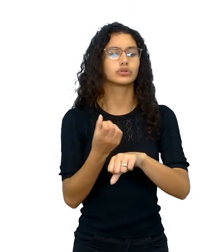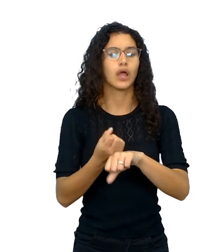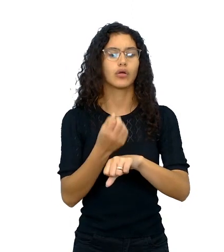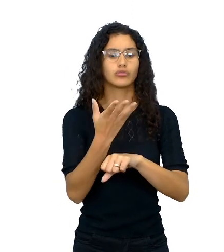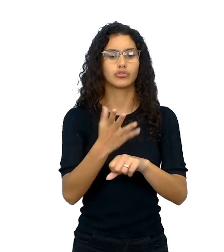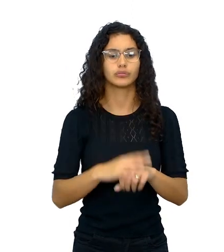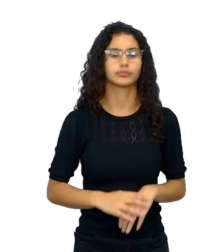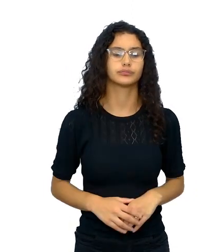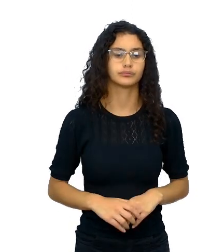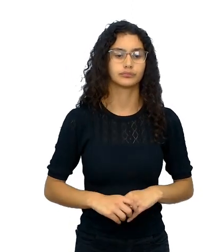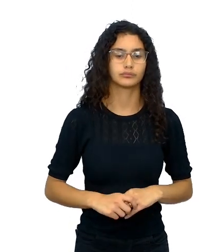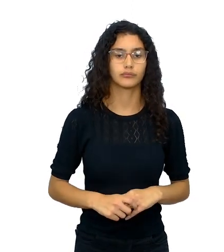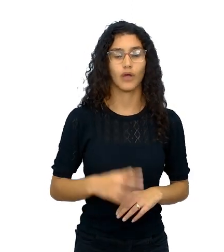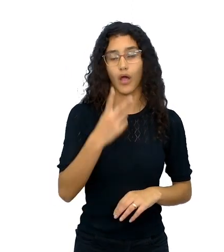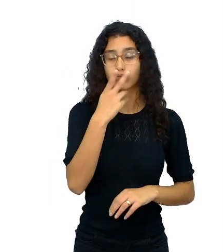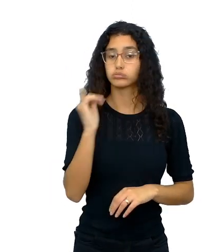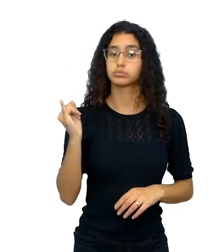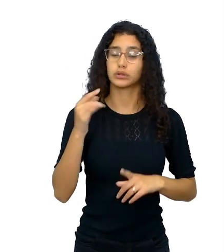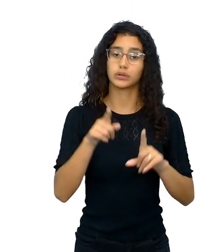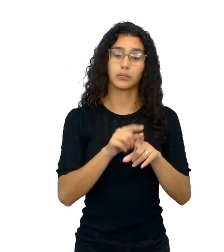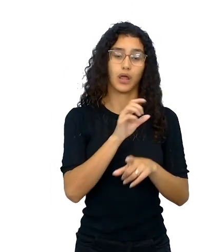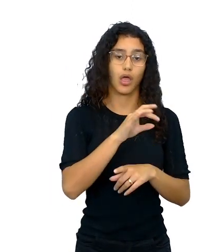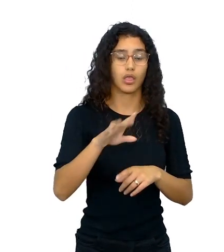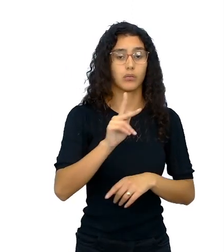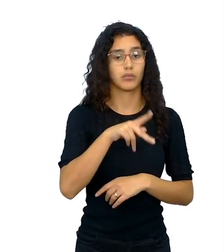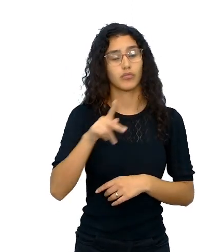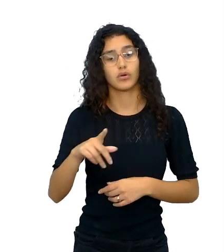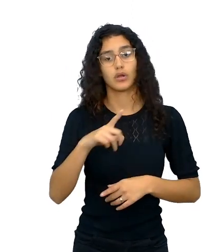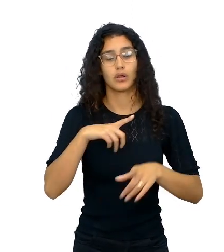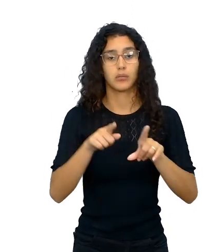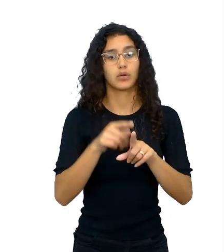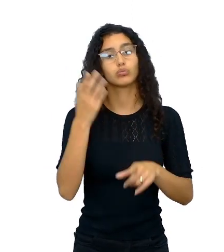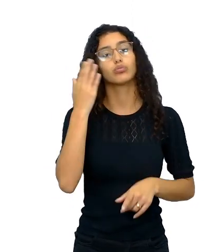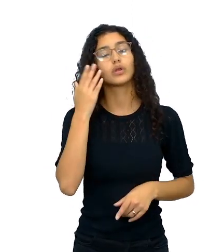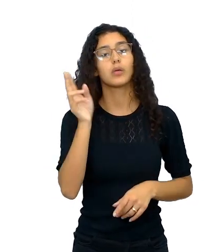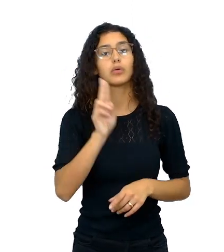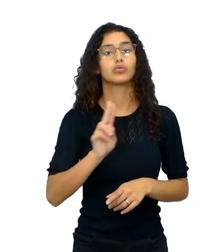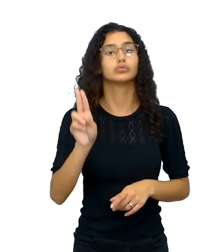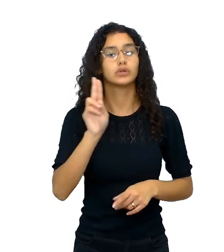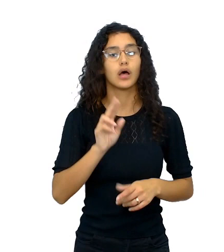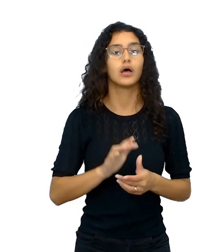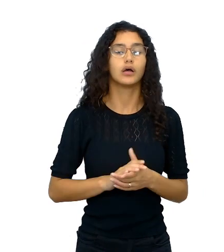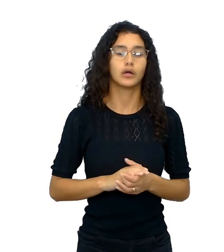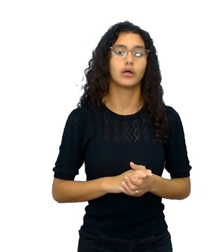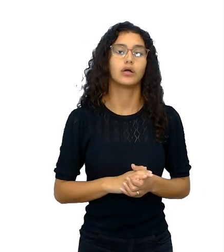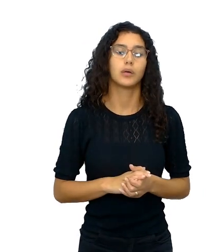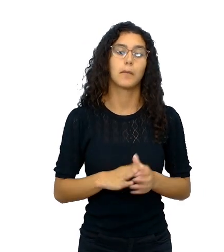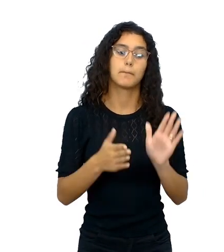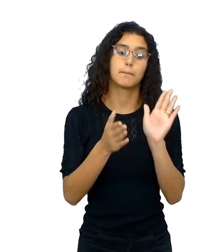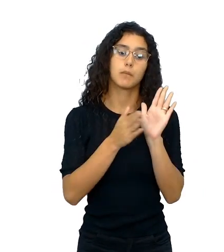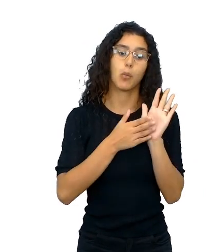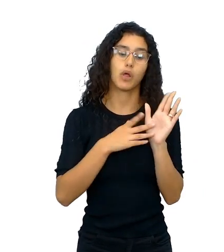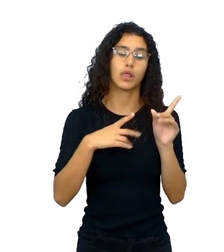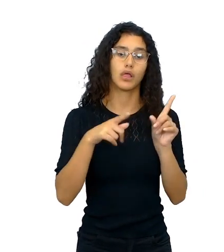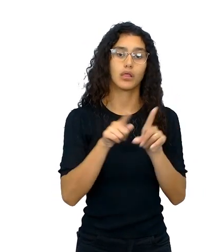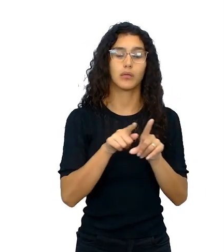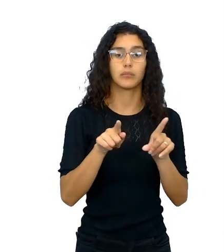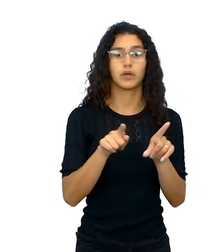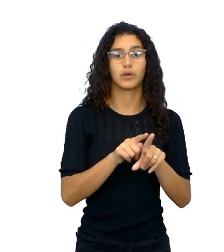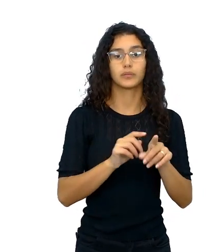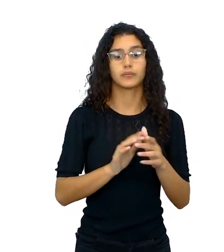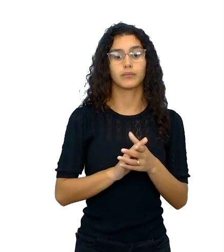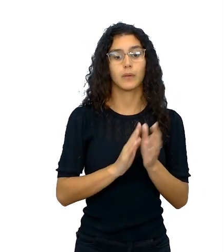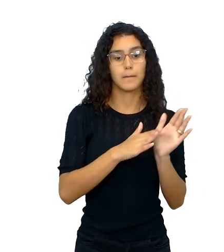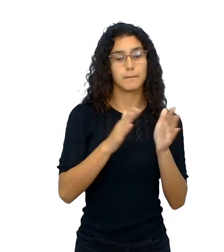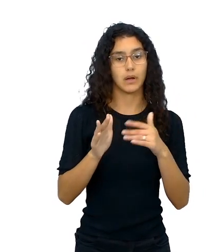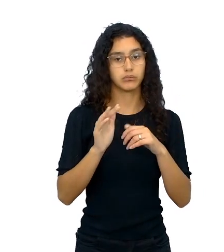tá? Acho que é importante, né, caso o professor não saiba usar essa ferramenta, que se aproprie e também